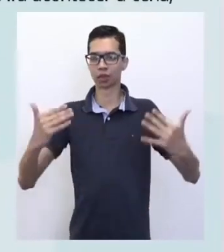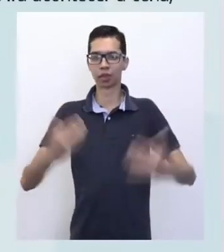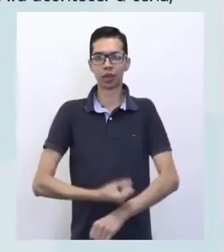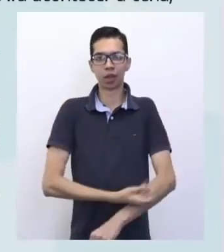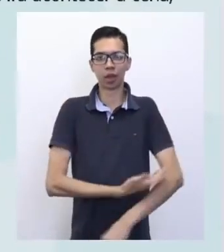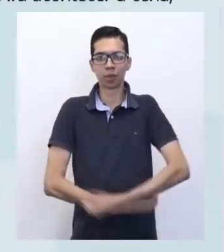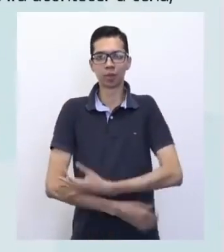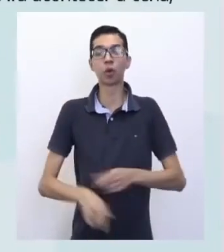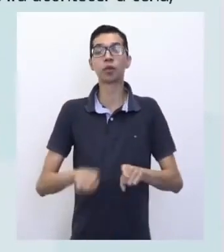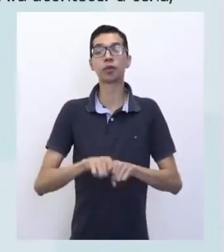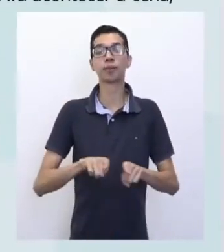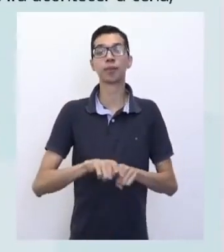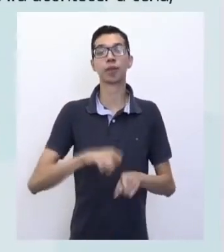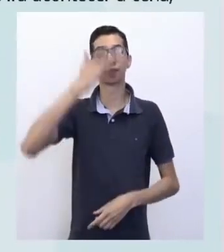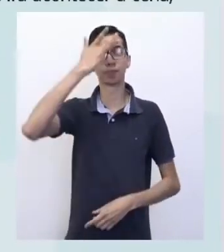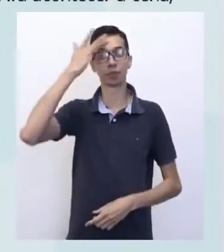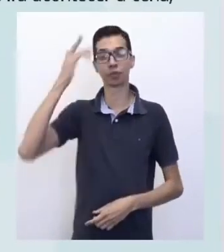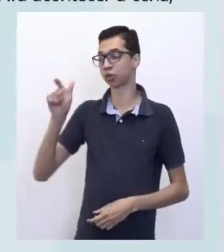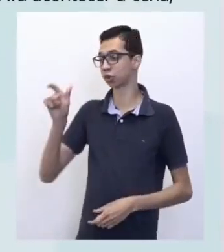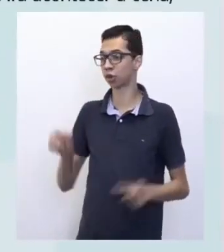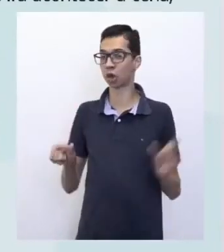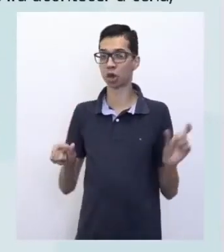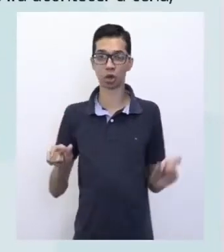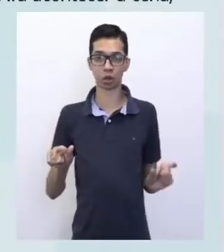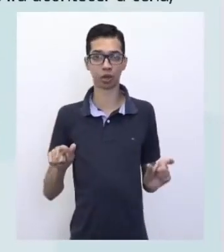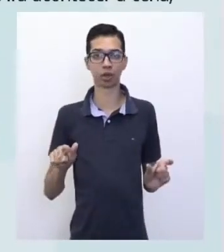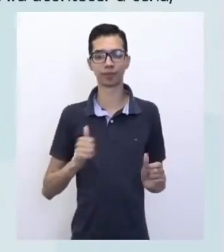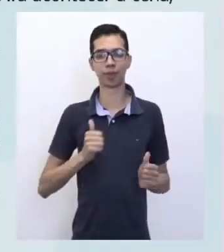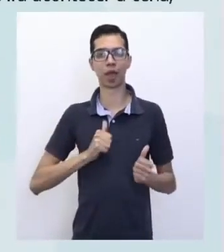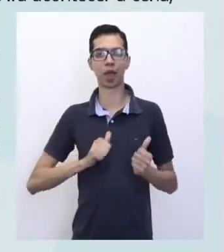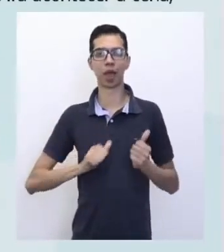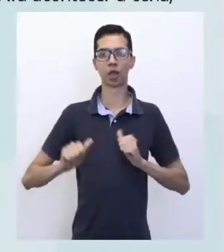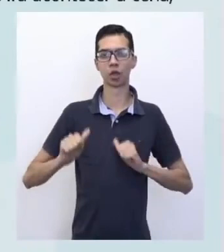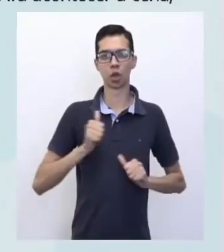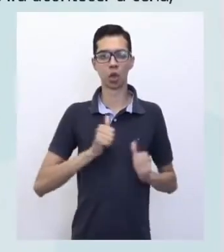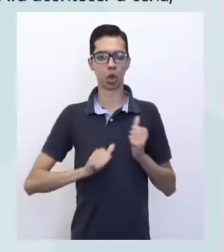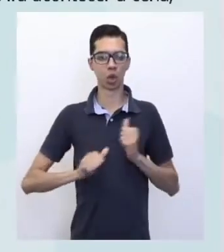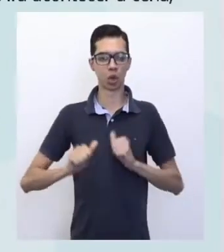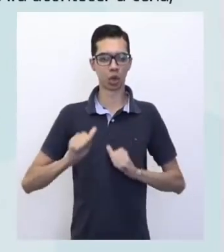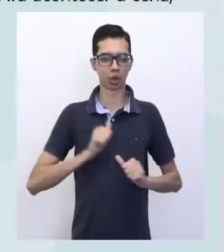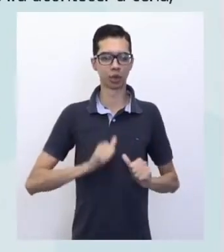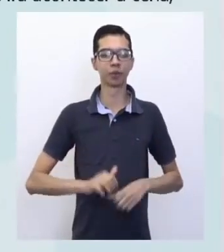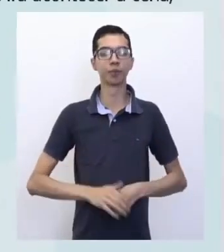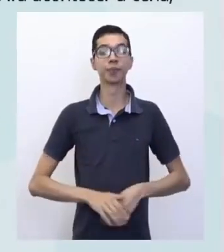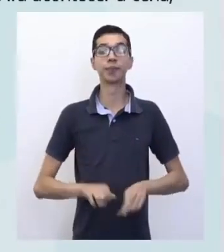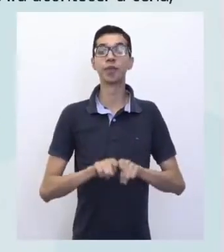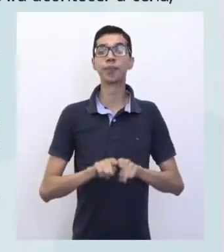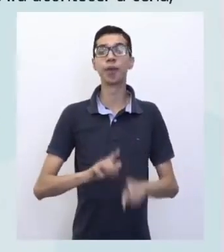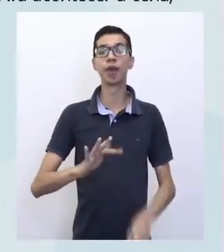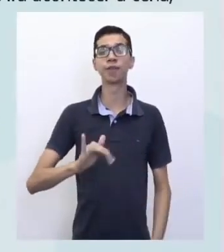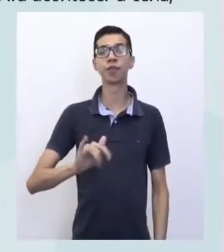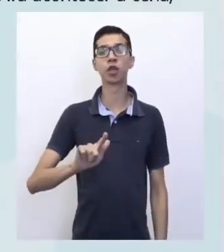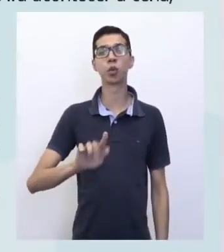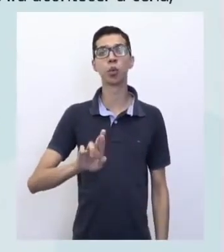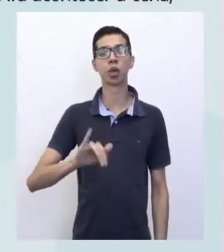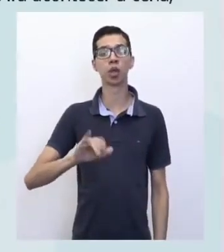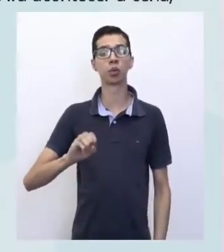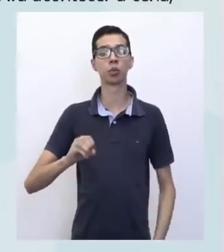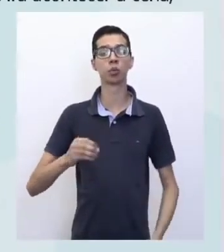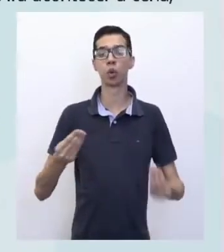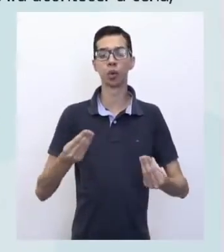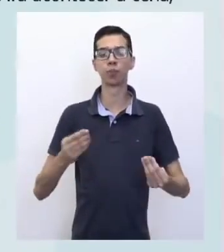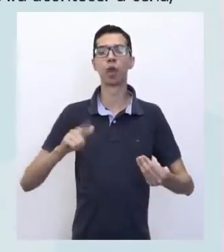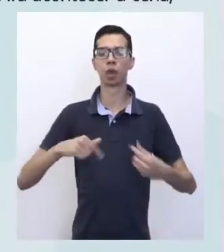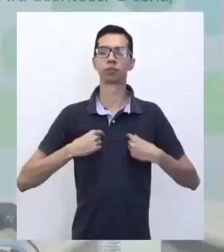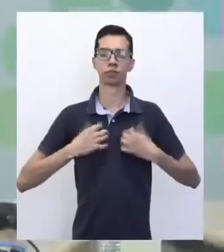sobre o figurino, turma, que é todo o traje usado pelos personagens em uma atividade artística, que pode ser no teatro, cinema, música